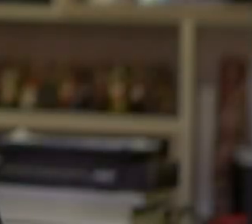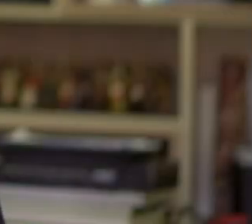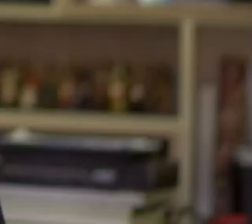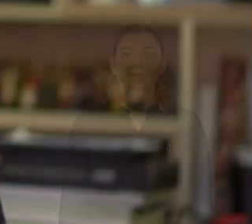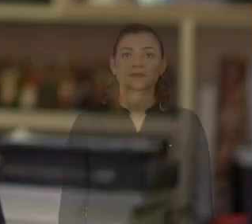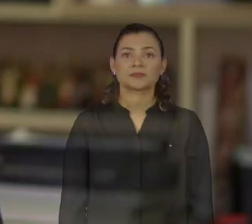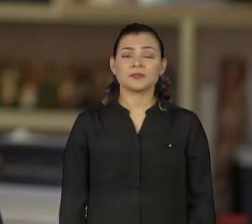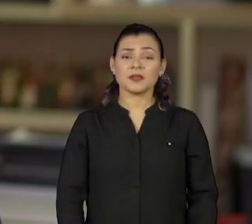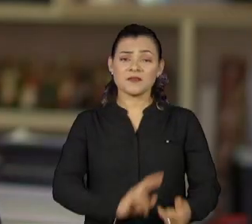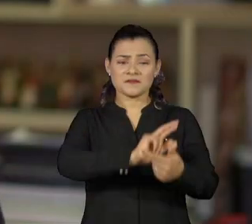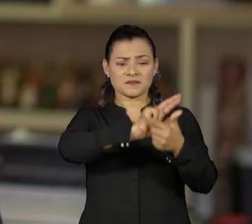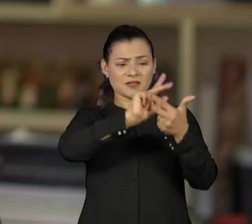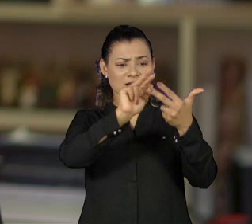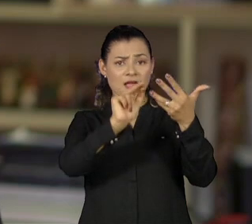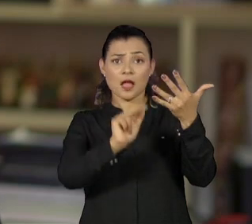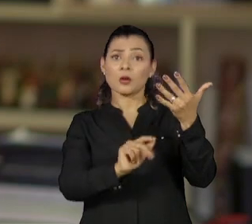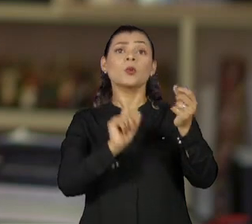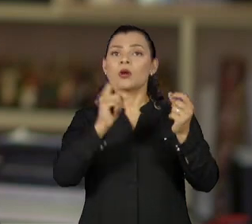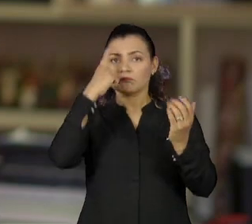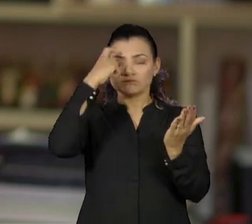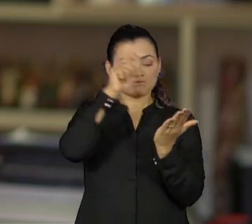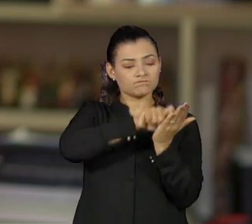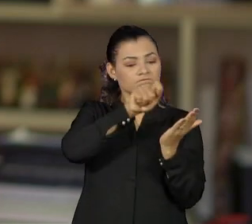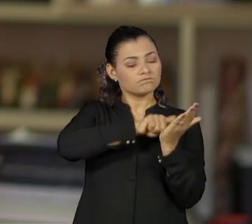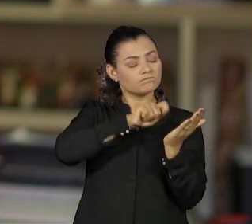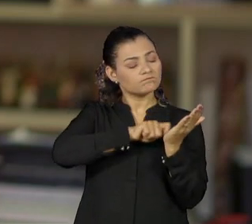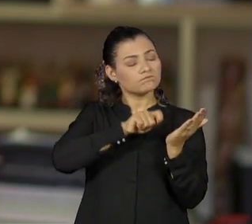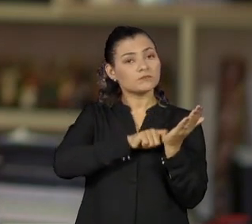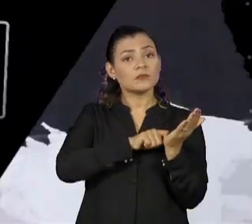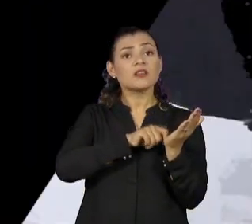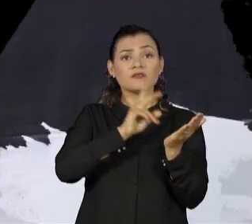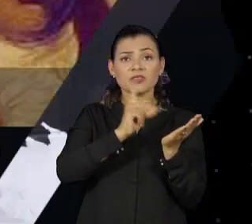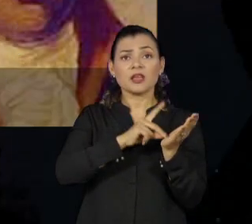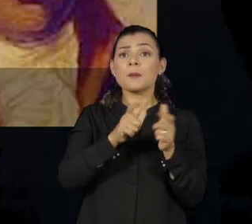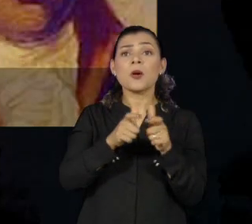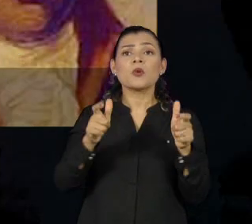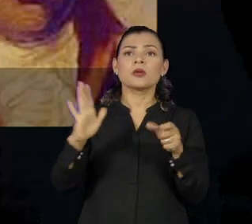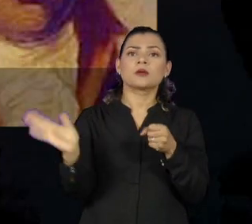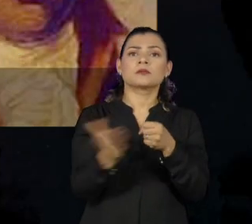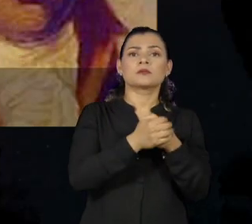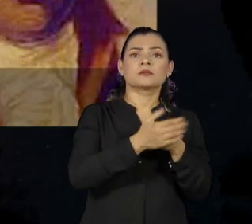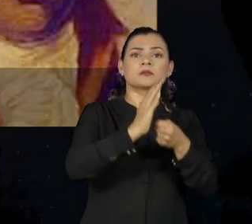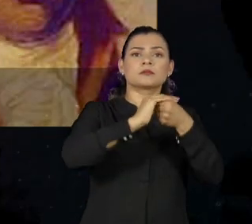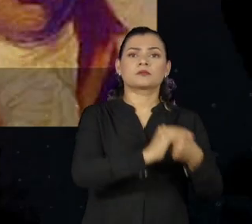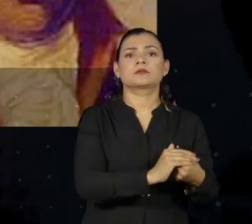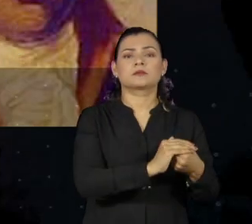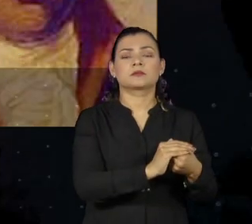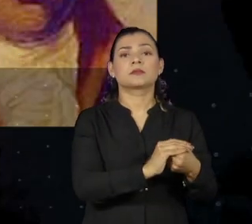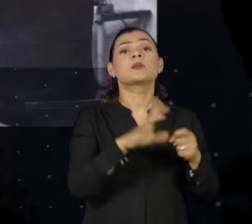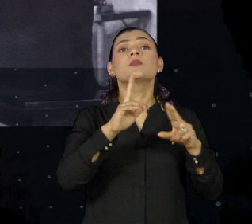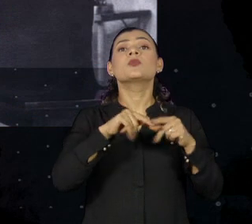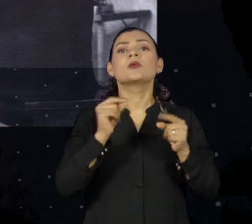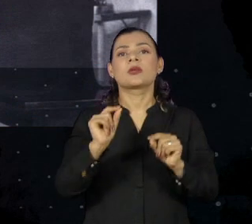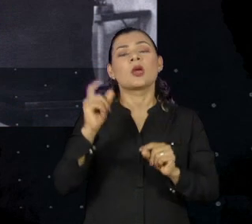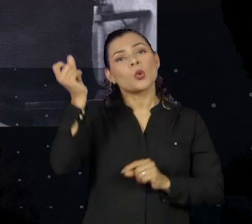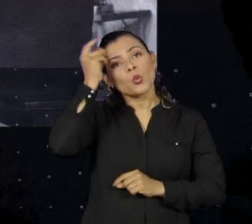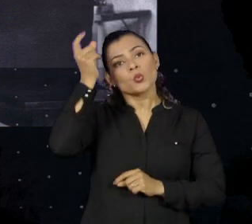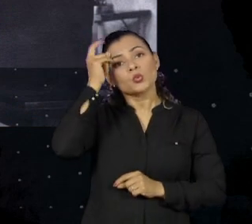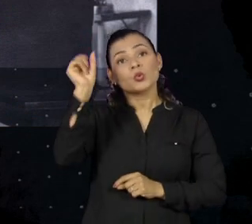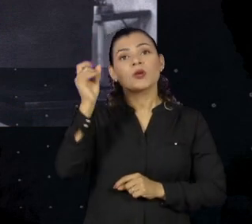Esses compositores, na maioria das vezes, eles foram ocultados. Nós tínhamos também uma cultura do embranquecimento,